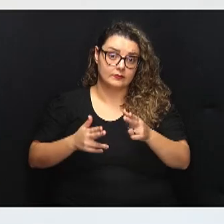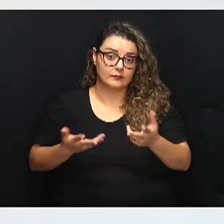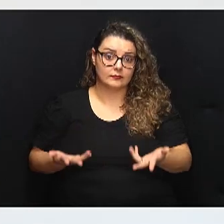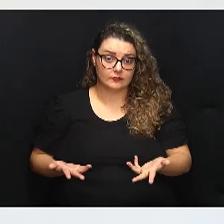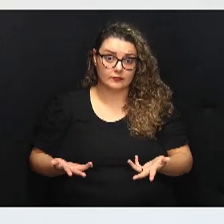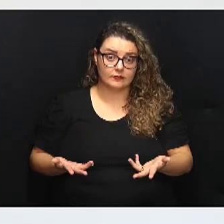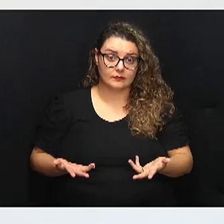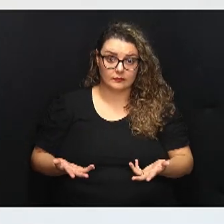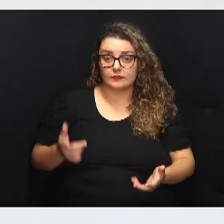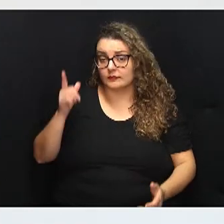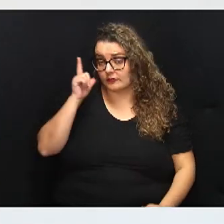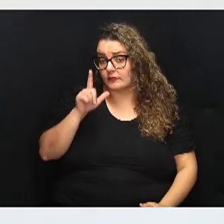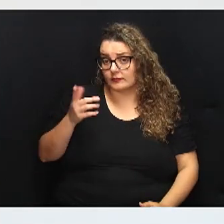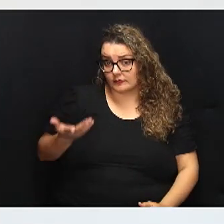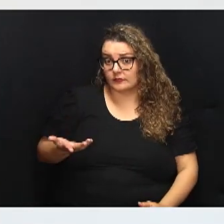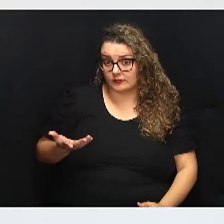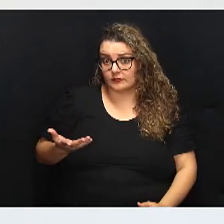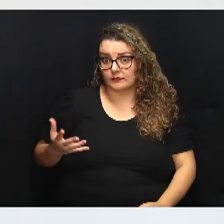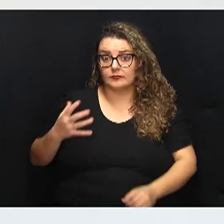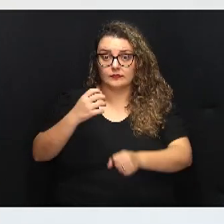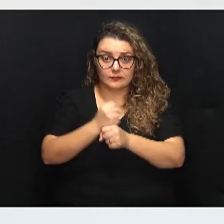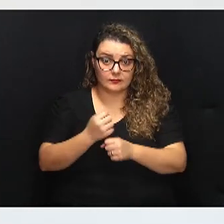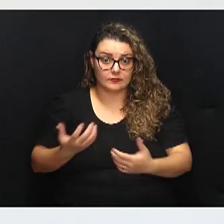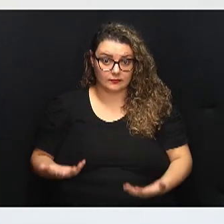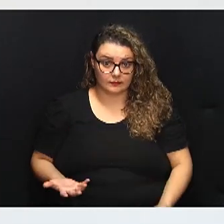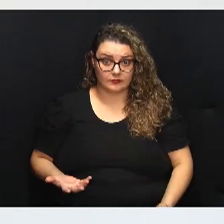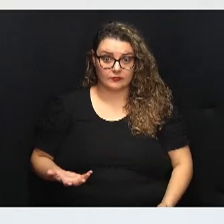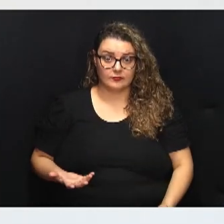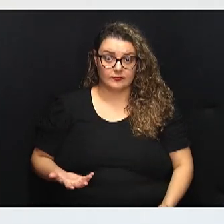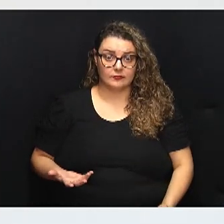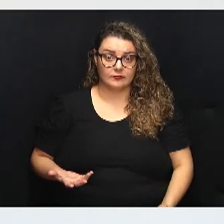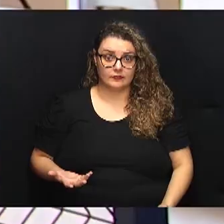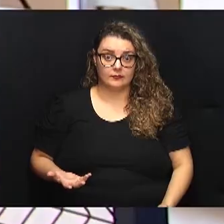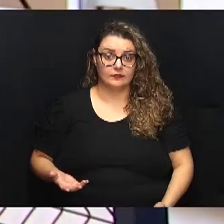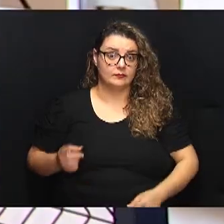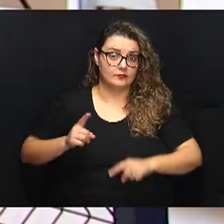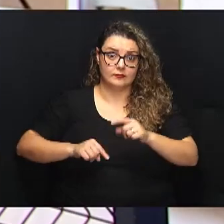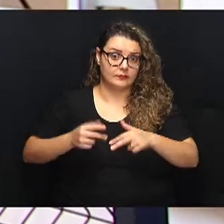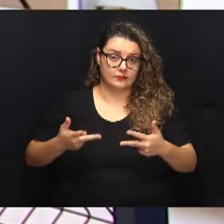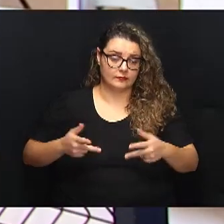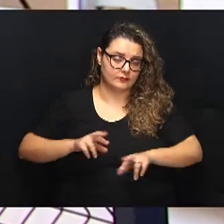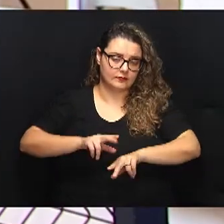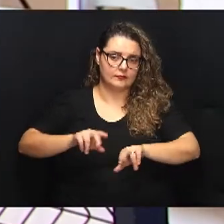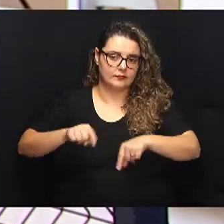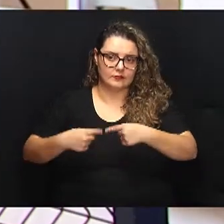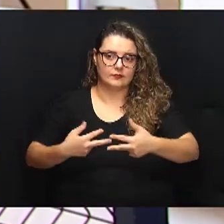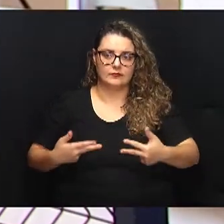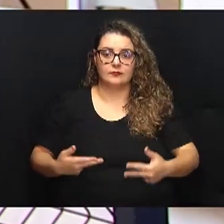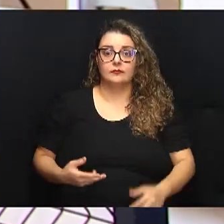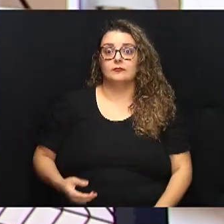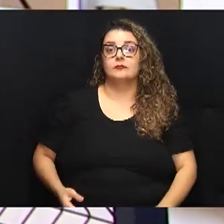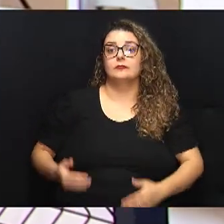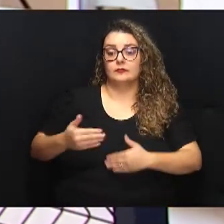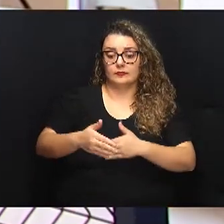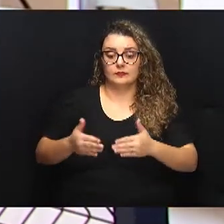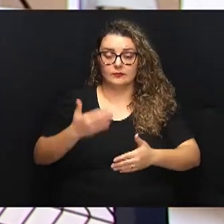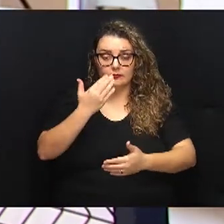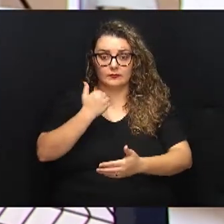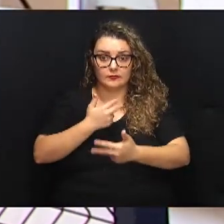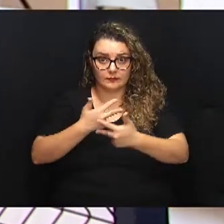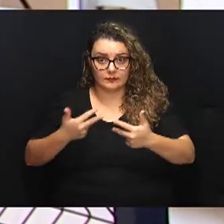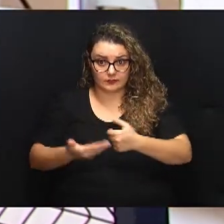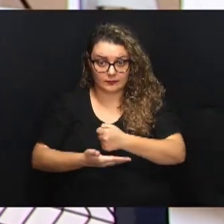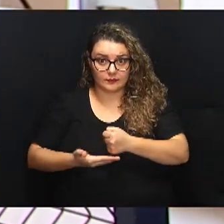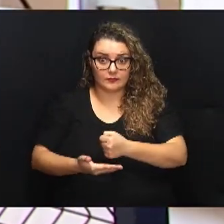a gente conseguiu reunir em termos de produtos, enfim. Além das doações das cestas básicas, a campanha também